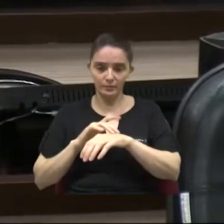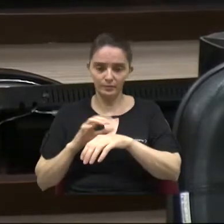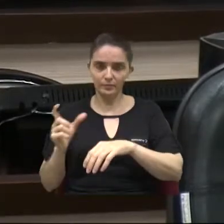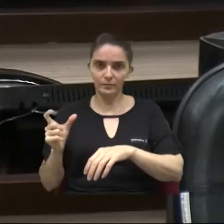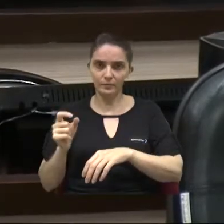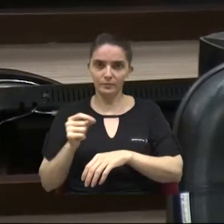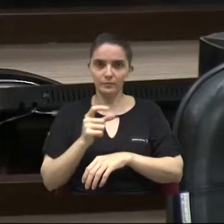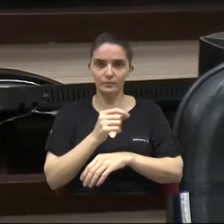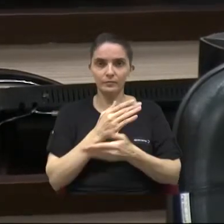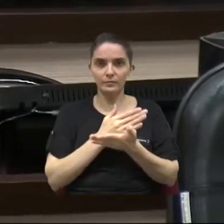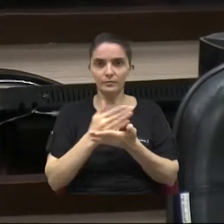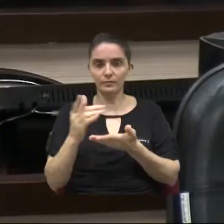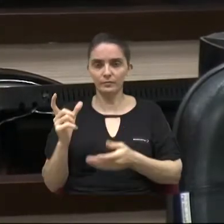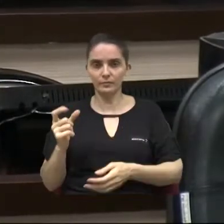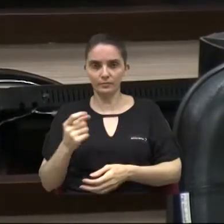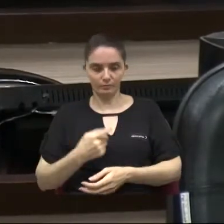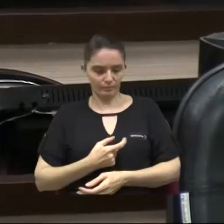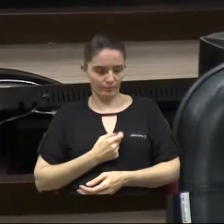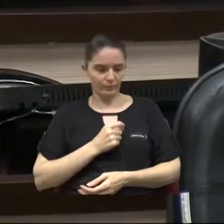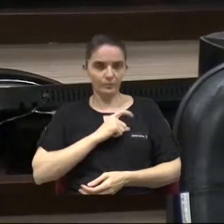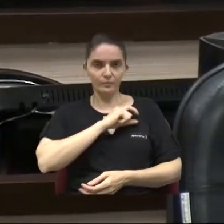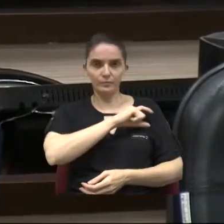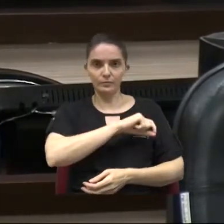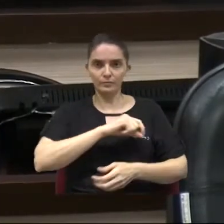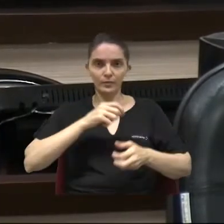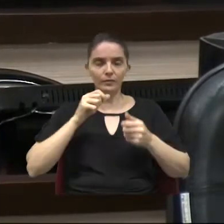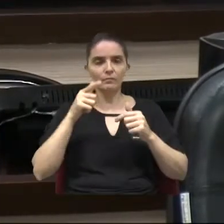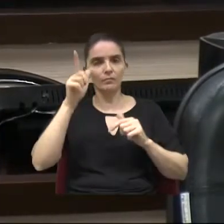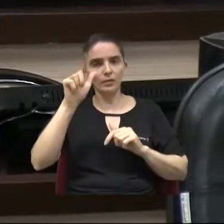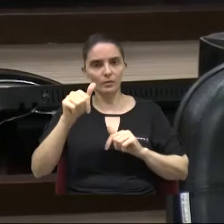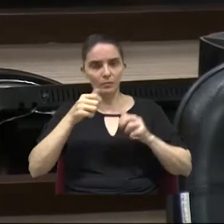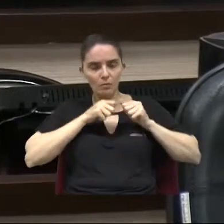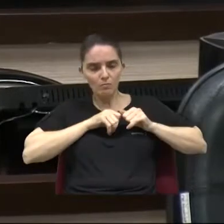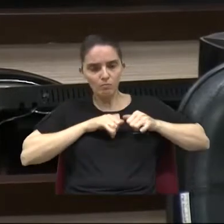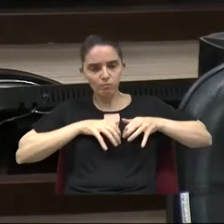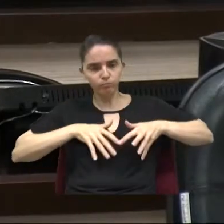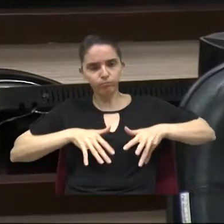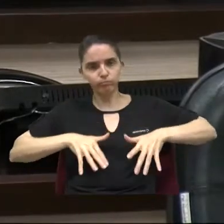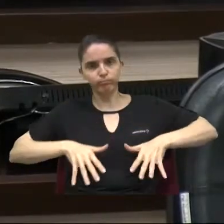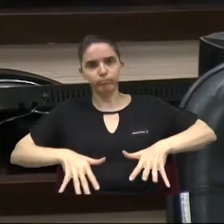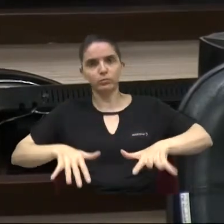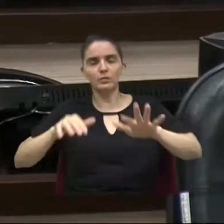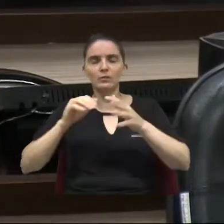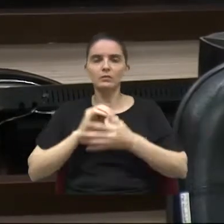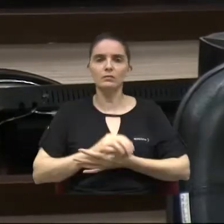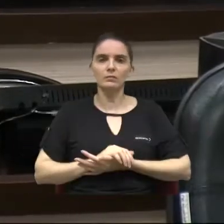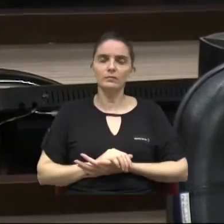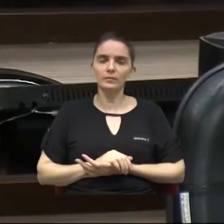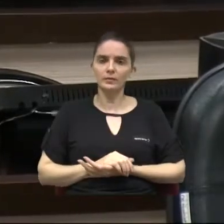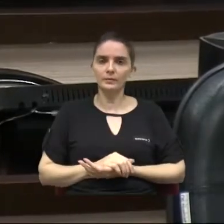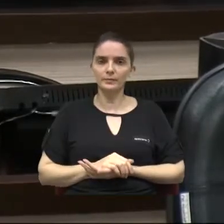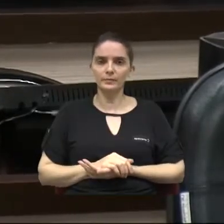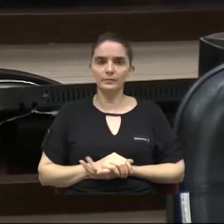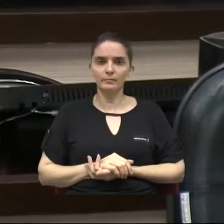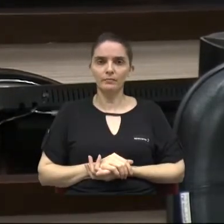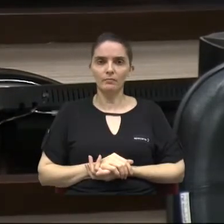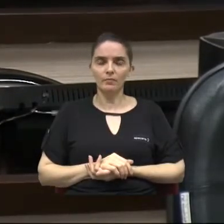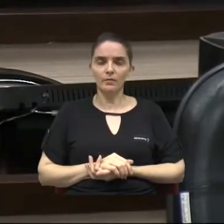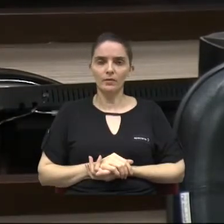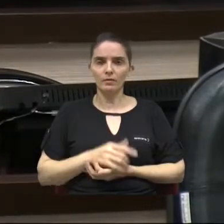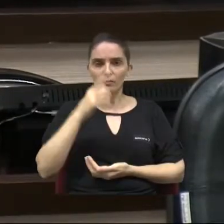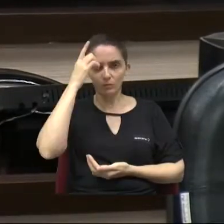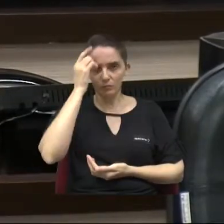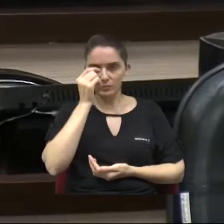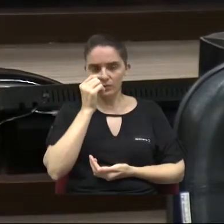com um câncer de mama e foi se alastrando por todos os demais órgãos do corpo. Nós acompanhamos